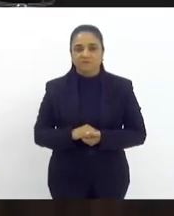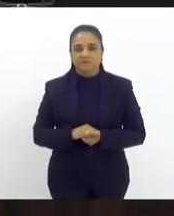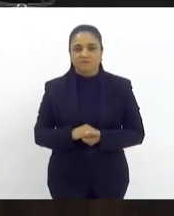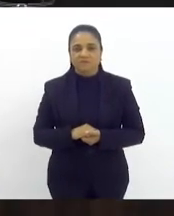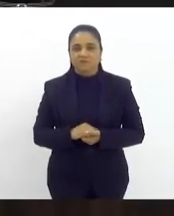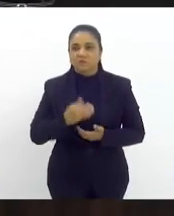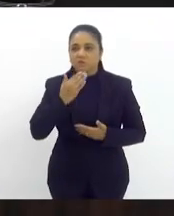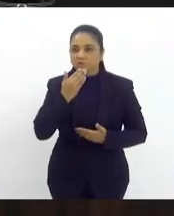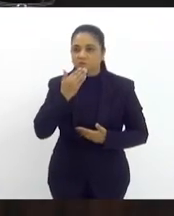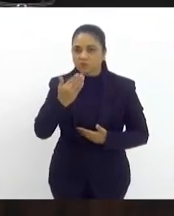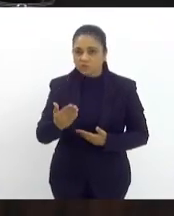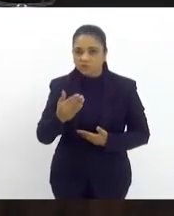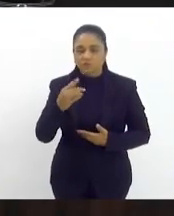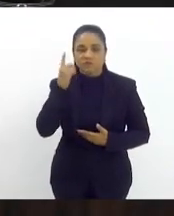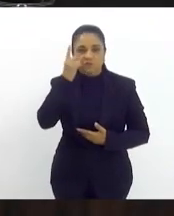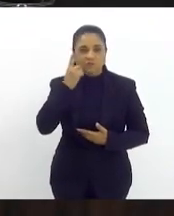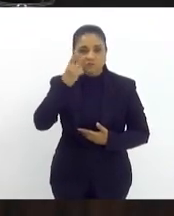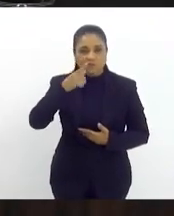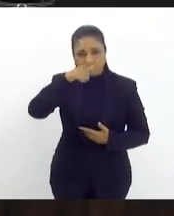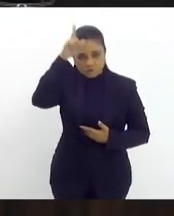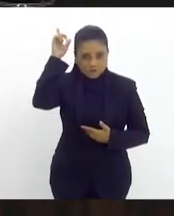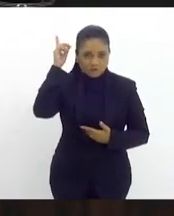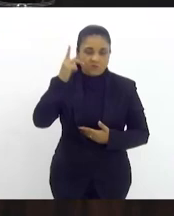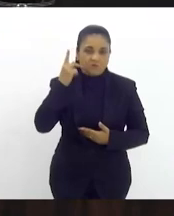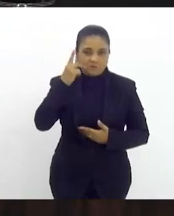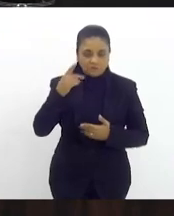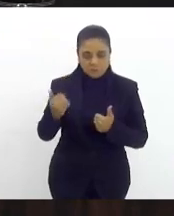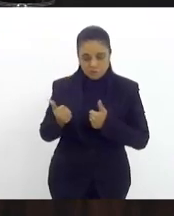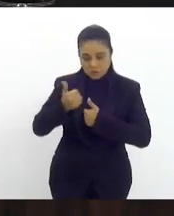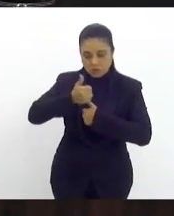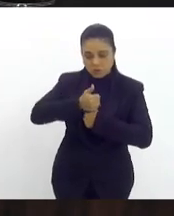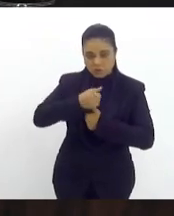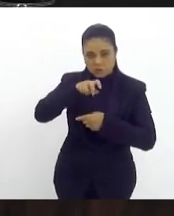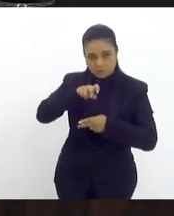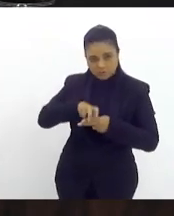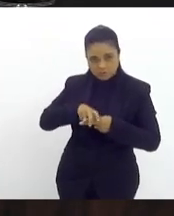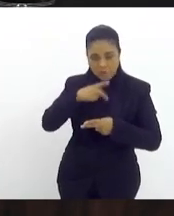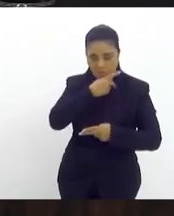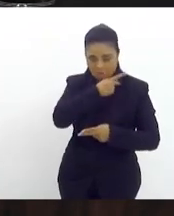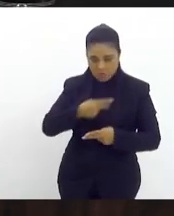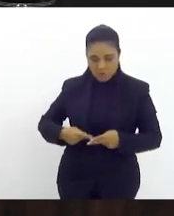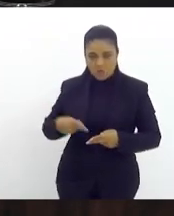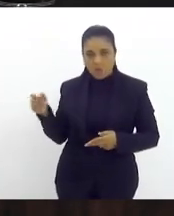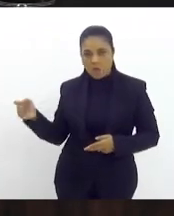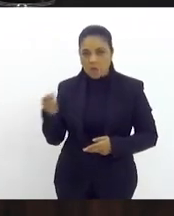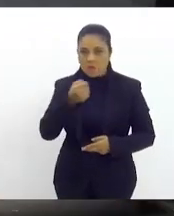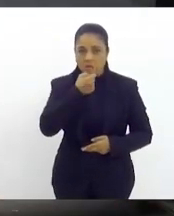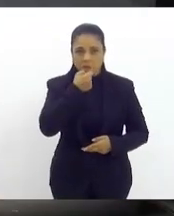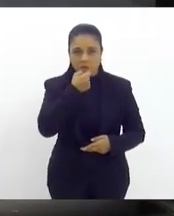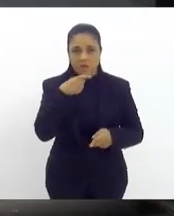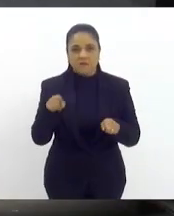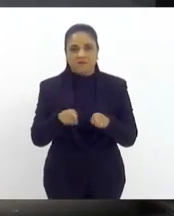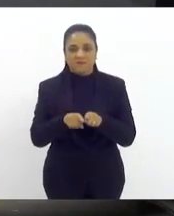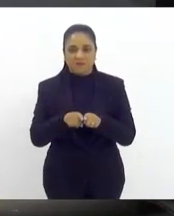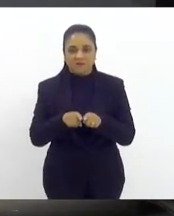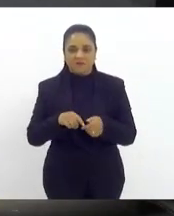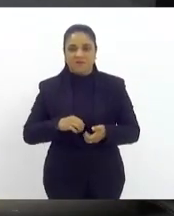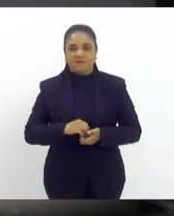solicita o nome Deputado Luiz Paulo que assuma presidência aqui que eu também quero fazer uso da Tribuna